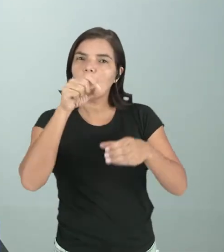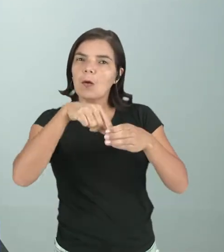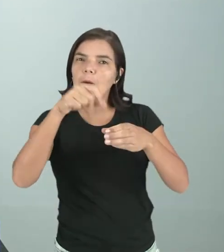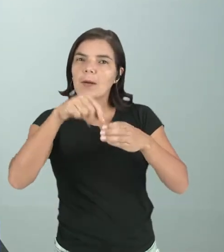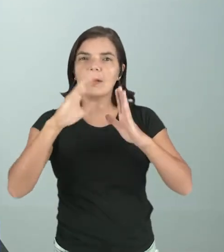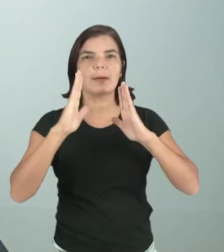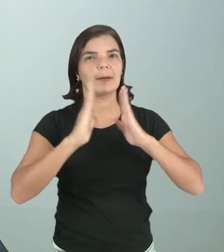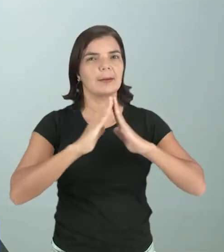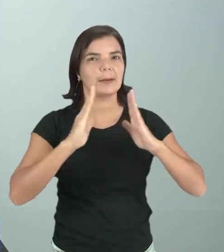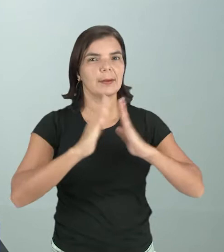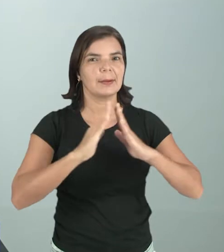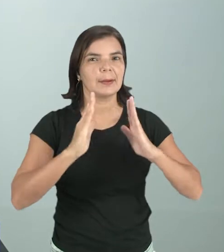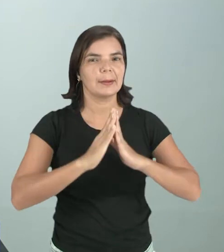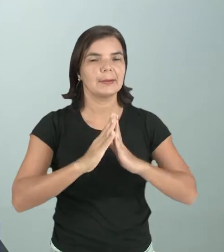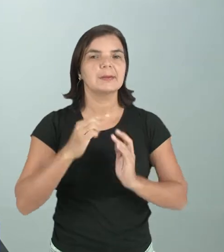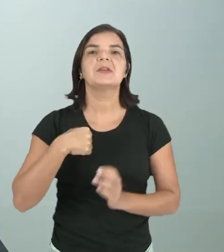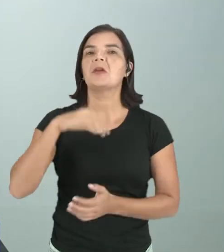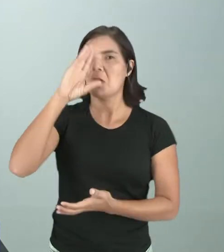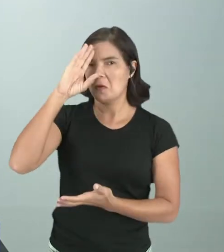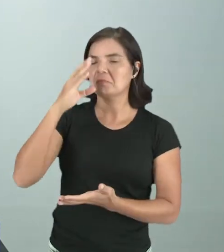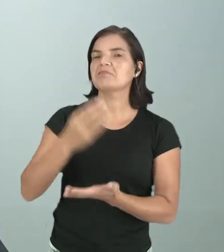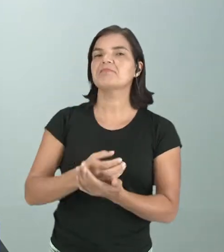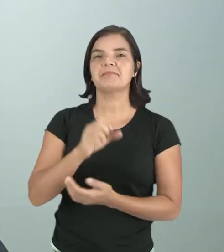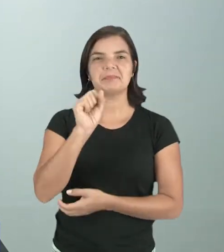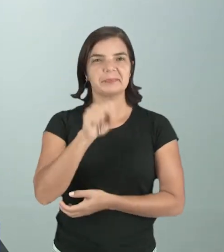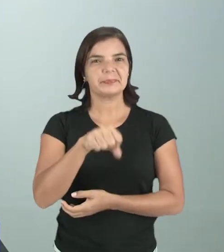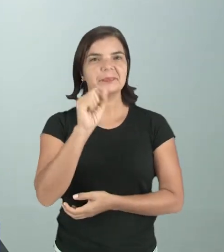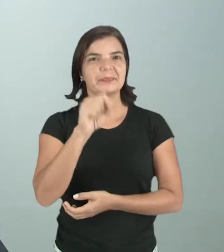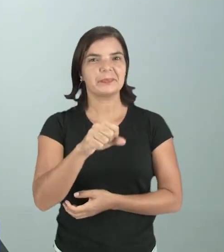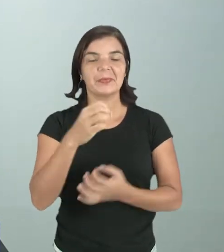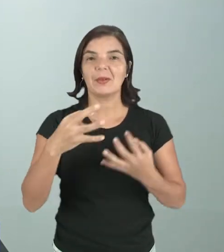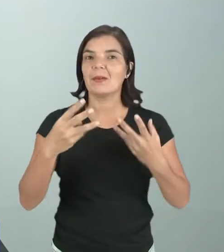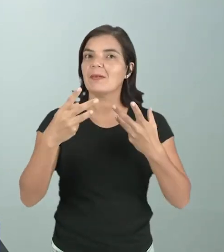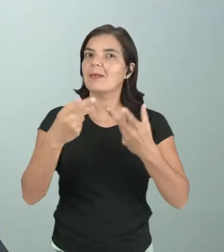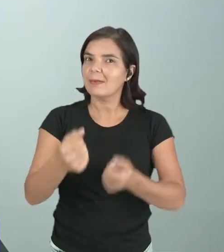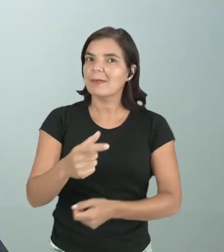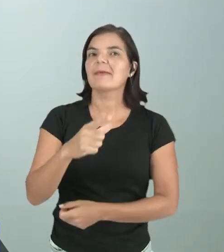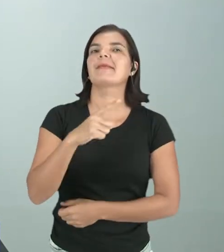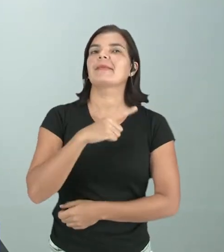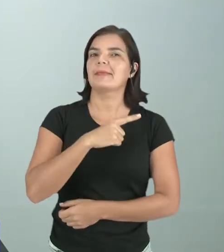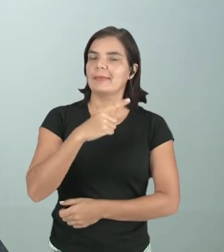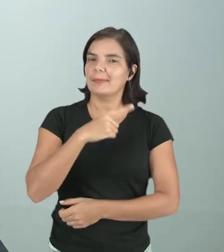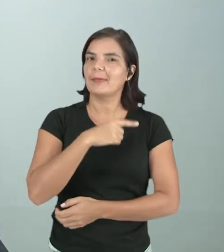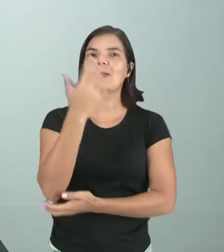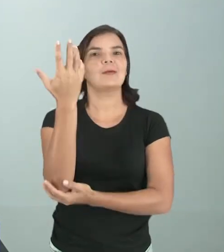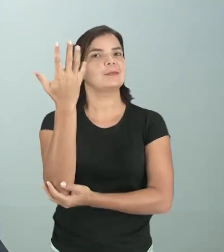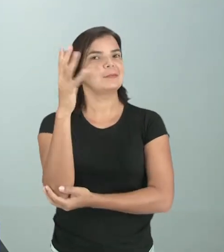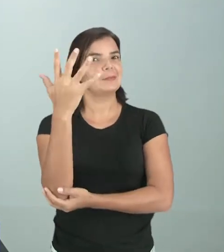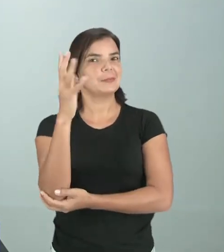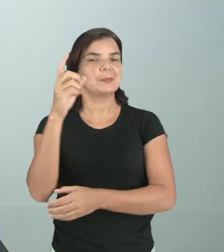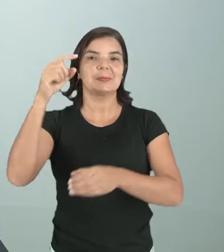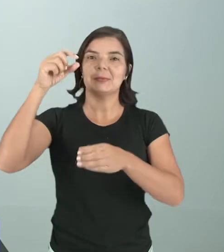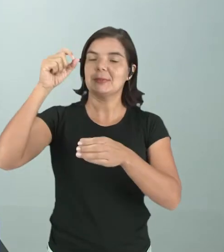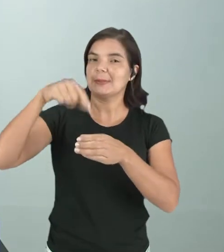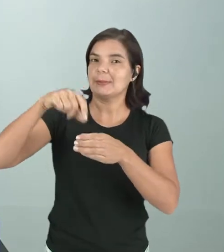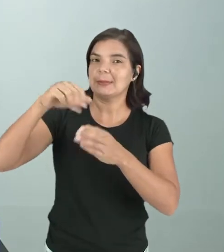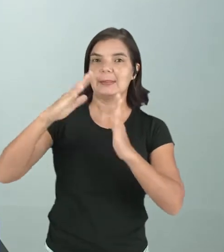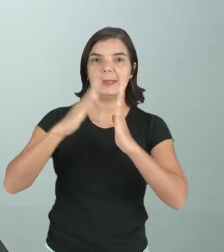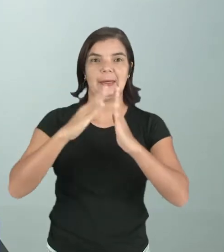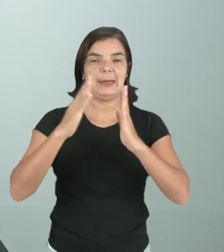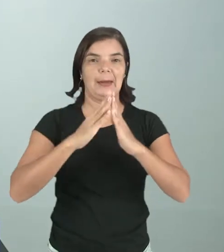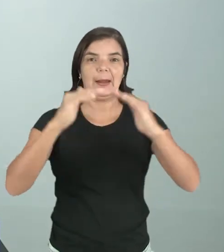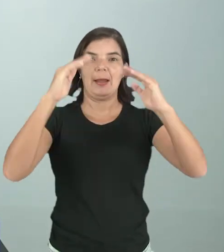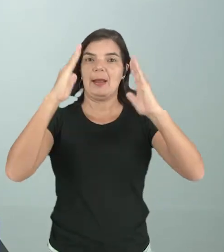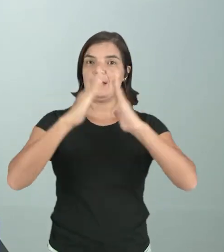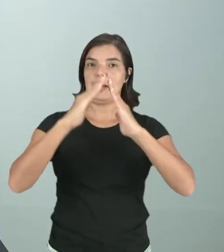em casa? Eu acredito que sim. Todo mundo deve ter alguma plantinha em casa, na área,